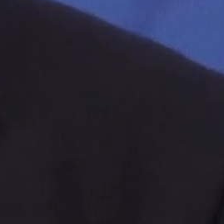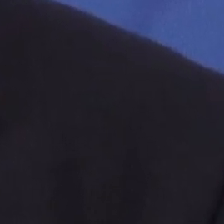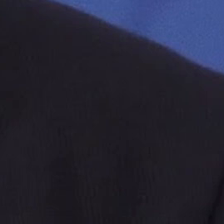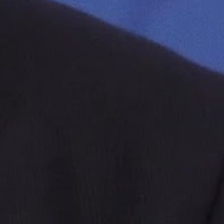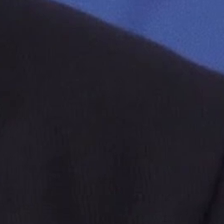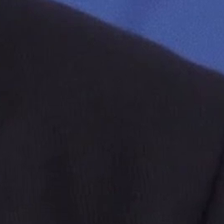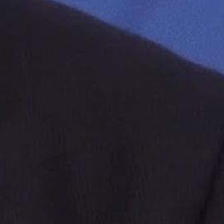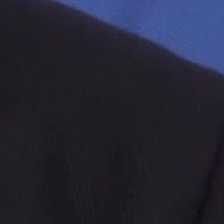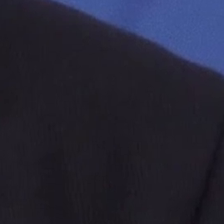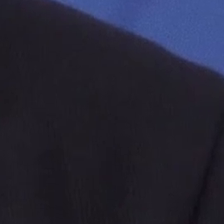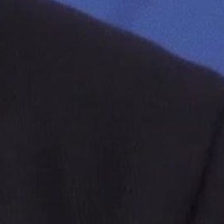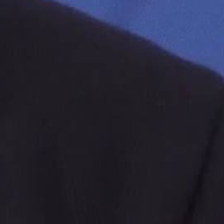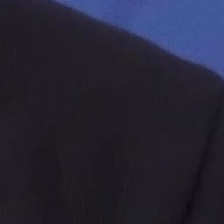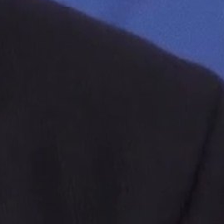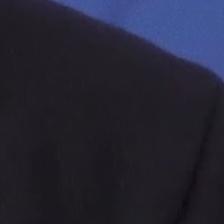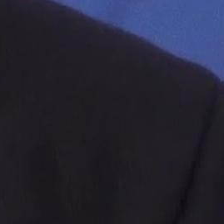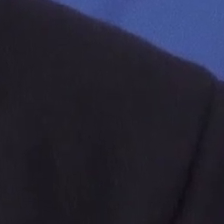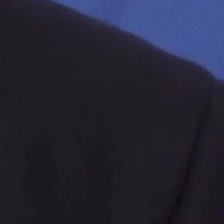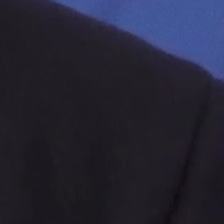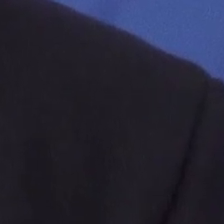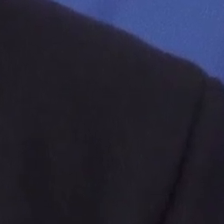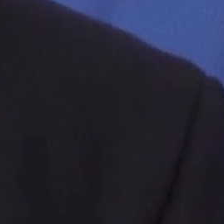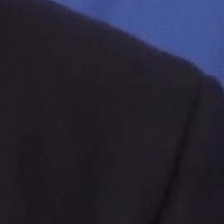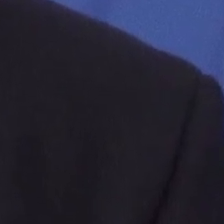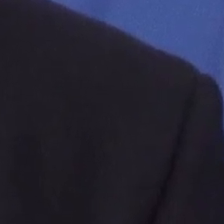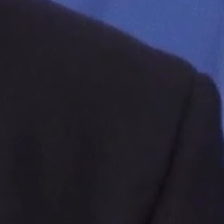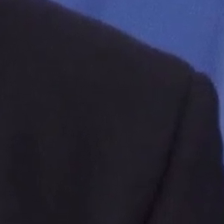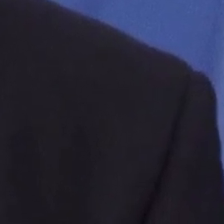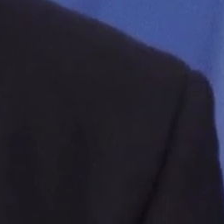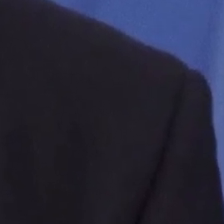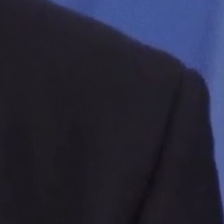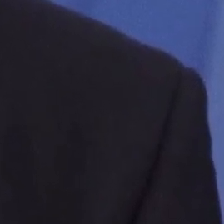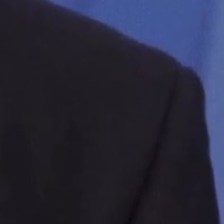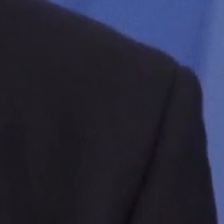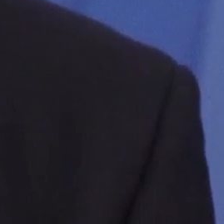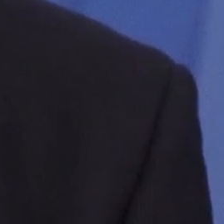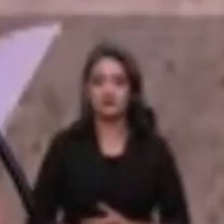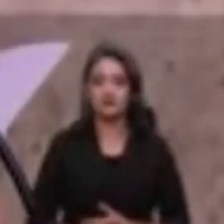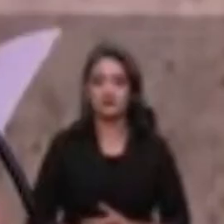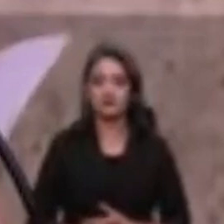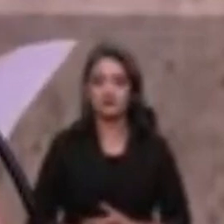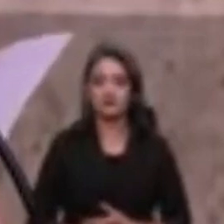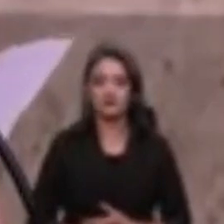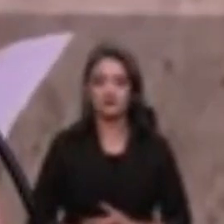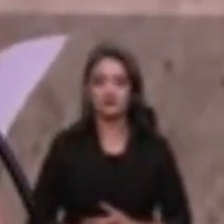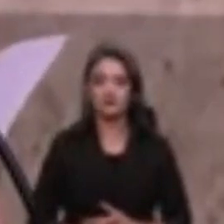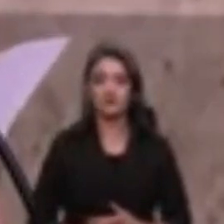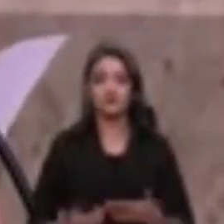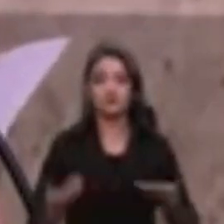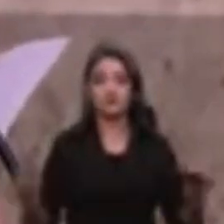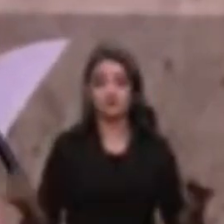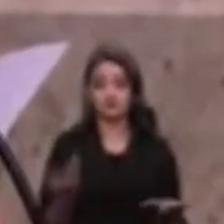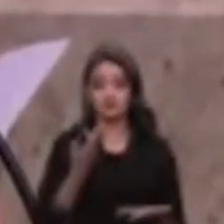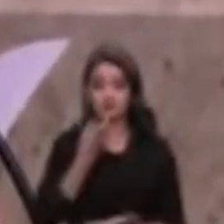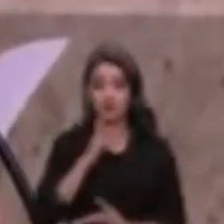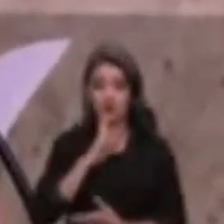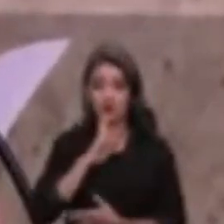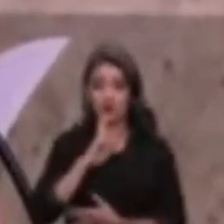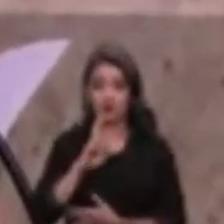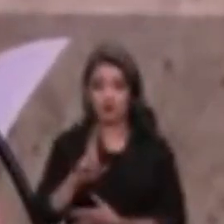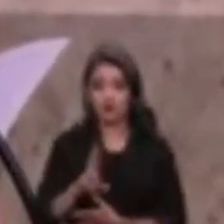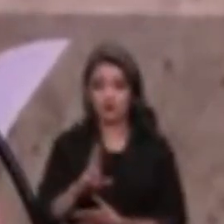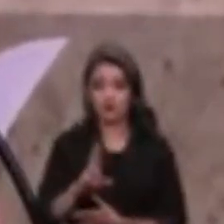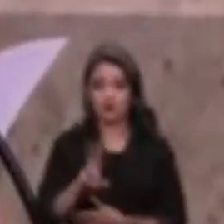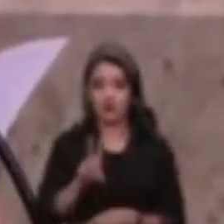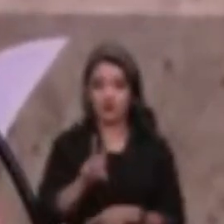lavagem dinheiro corrupção passiva e de integrar uma organização criminosa na última sessão a corte formou maioria para